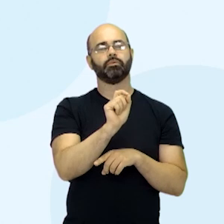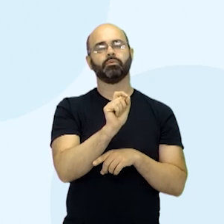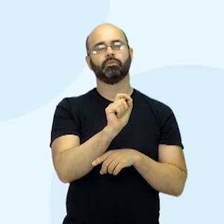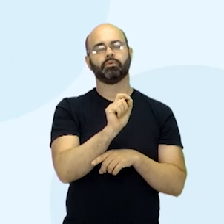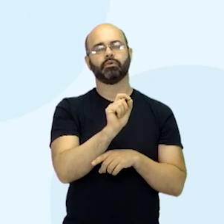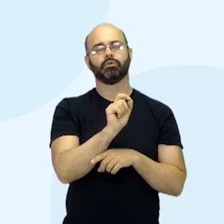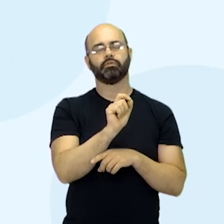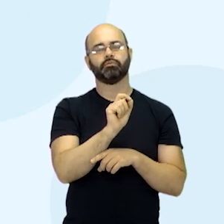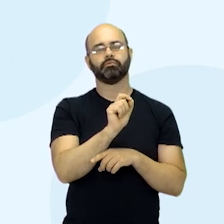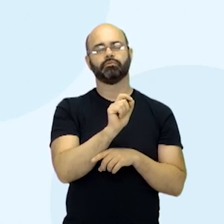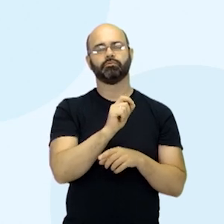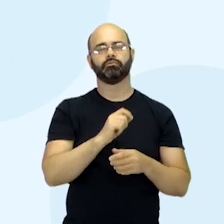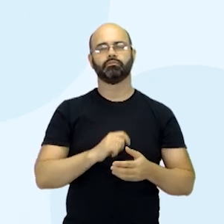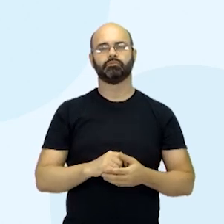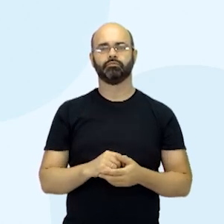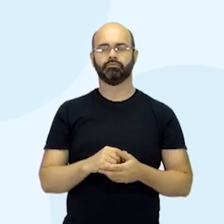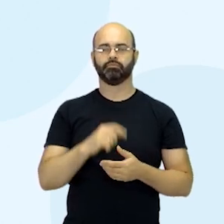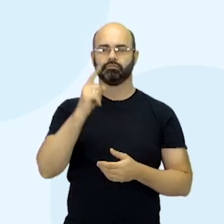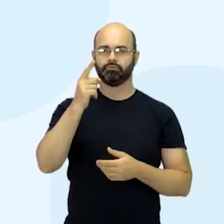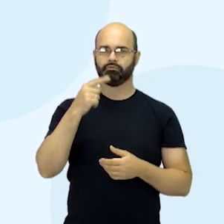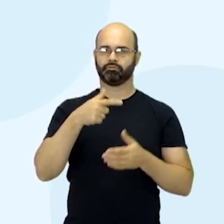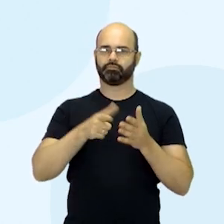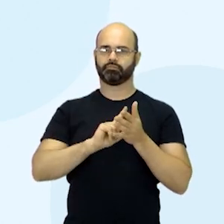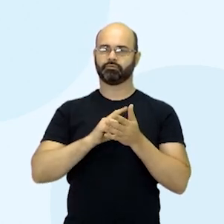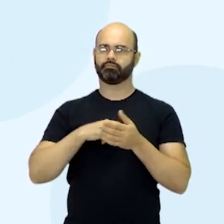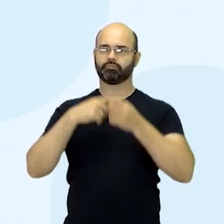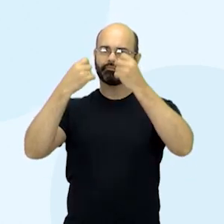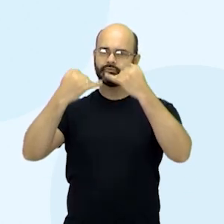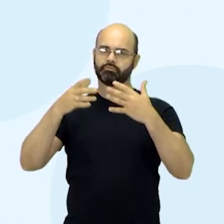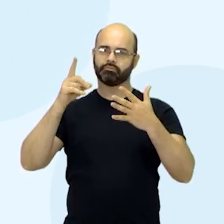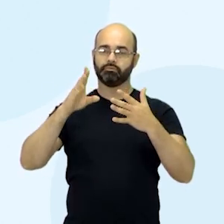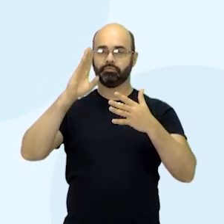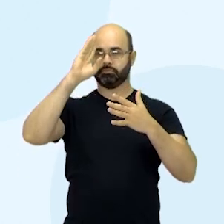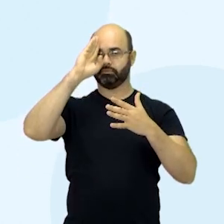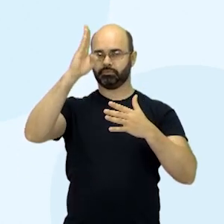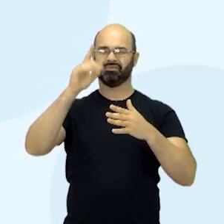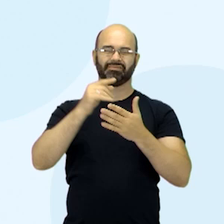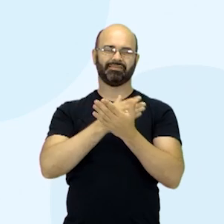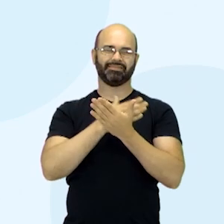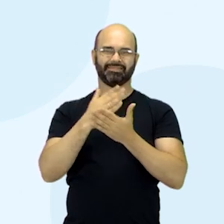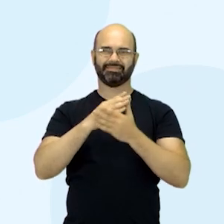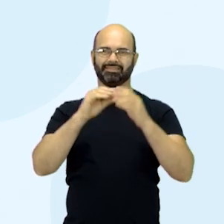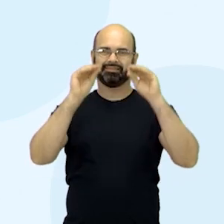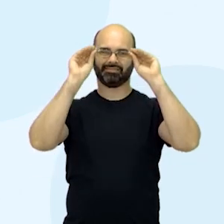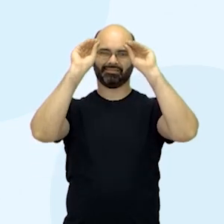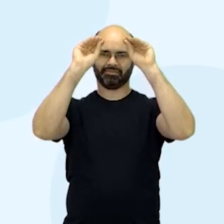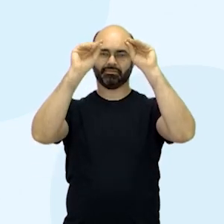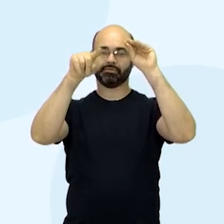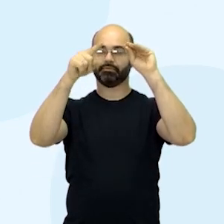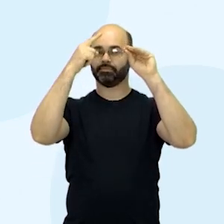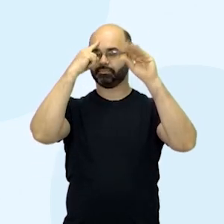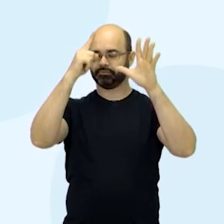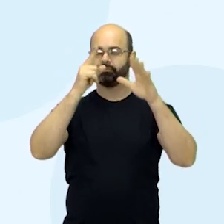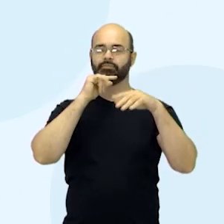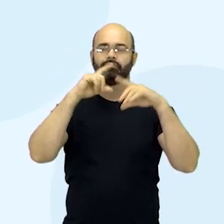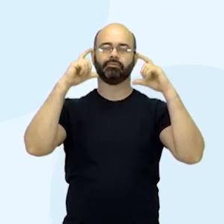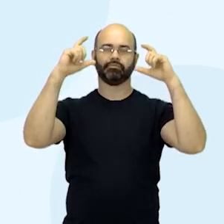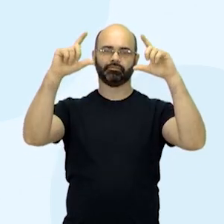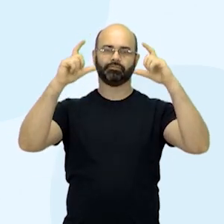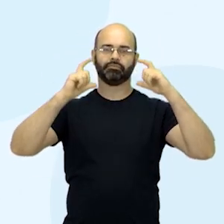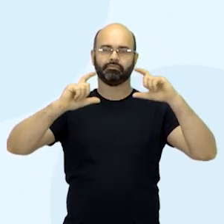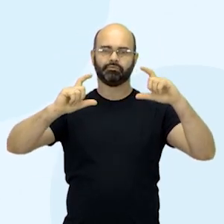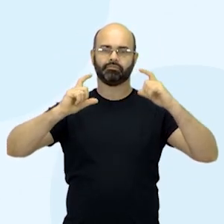ali colocando o que você já havia mencionado na ideia central ali no início. Tudo bem? Então, lembrando, trechos